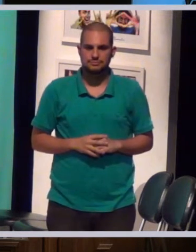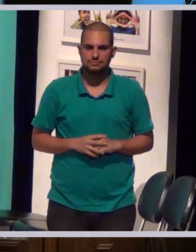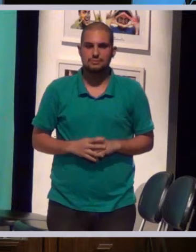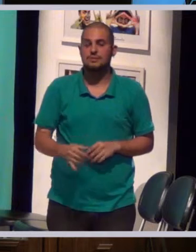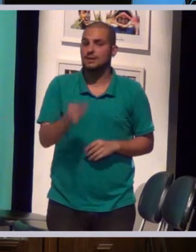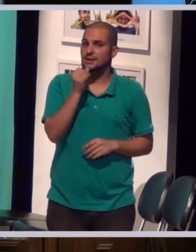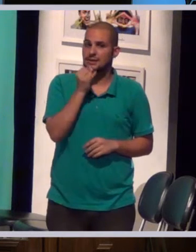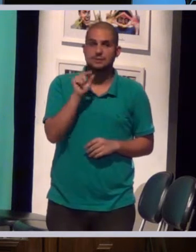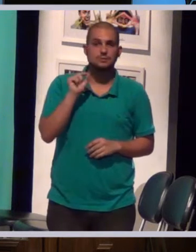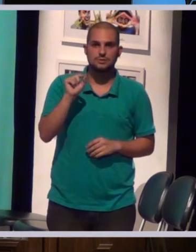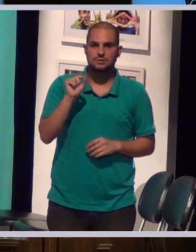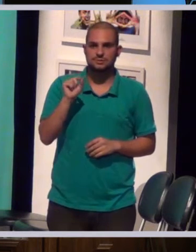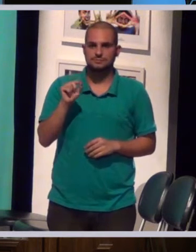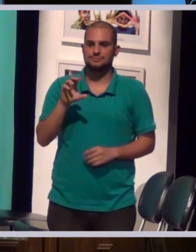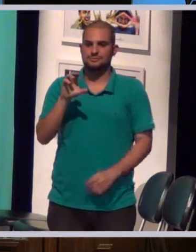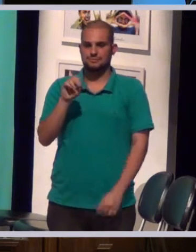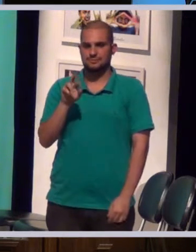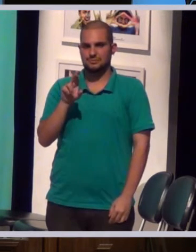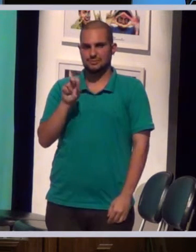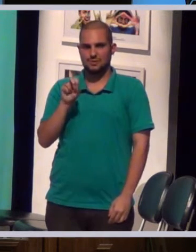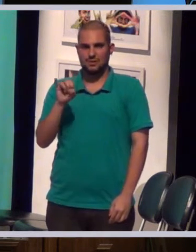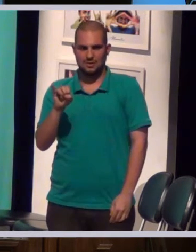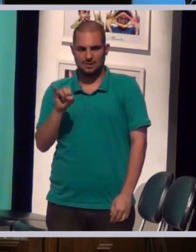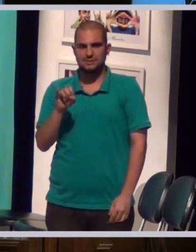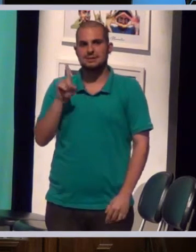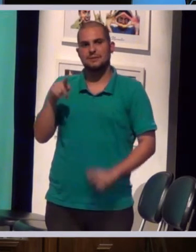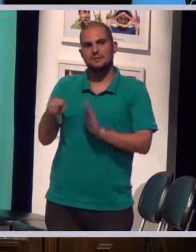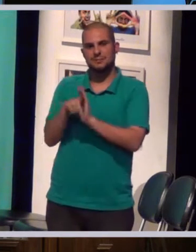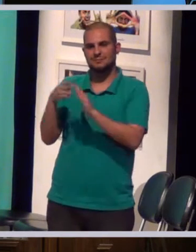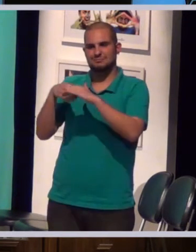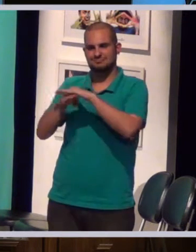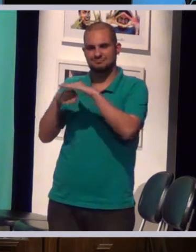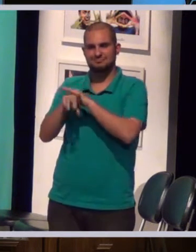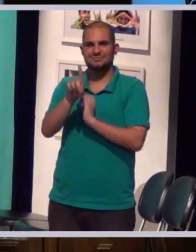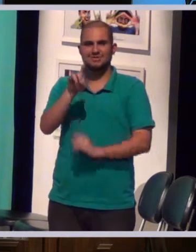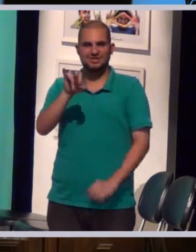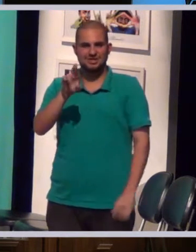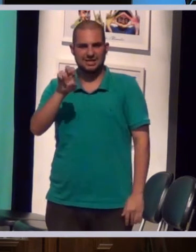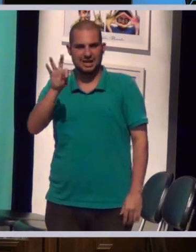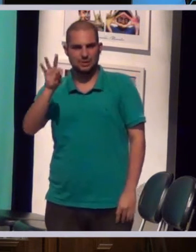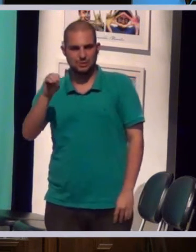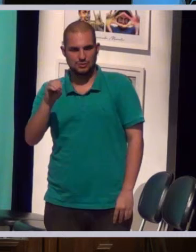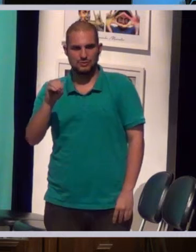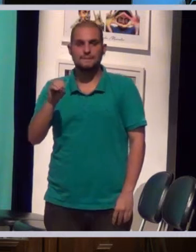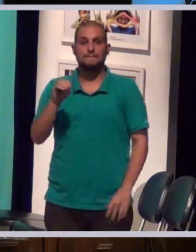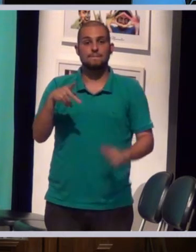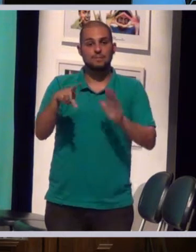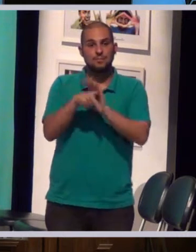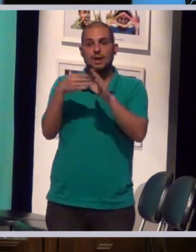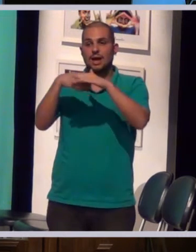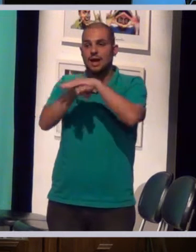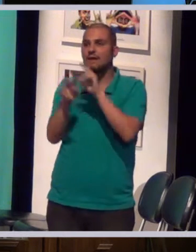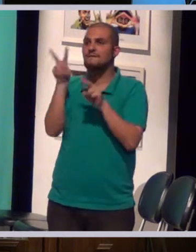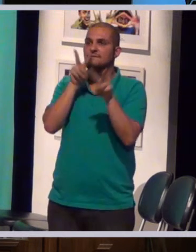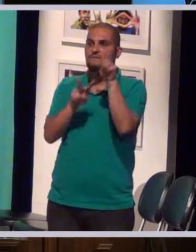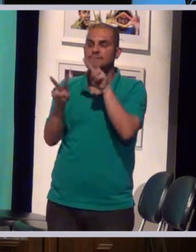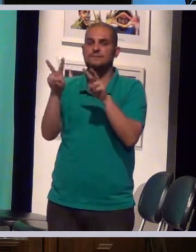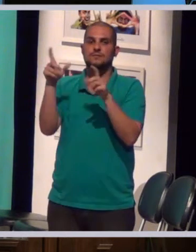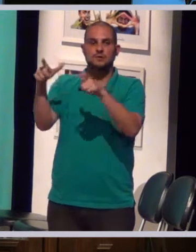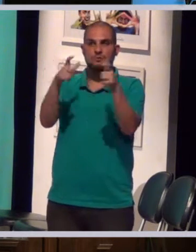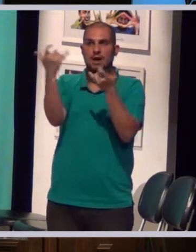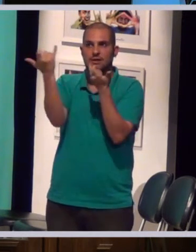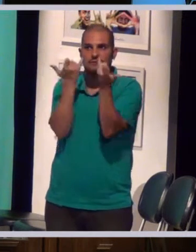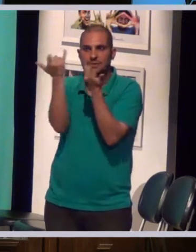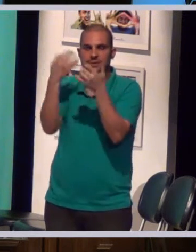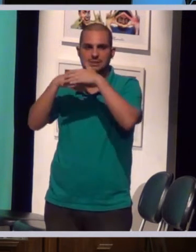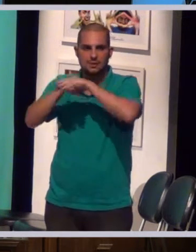Por exemplo, no Corse direto, que é a habilidade de armazenar informações visoespaciais, nós percebemos que as crianças de